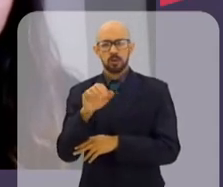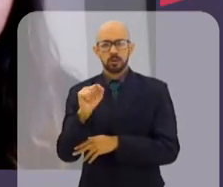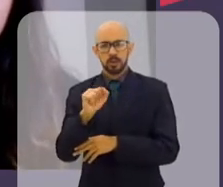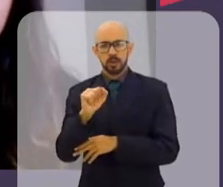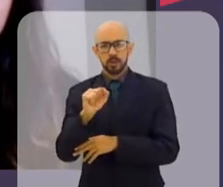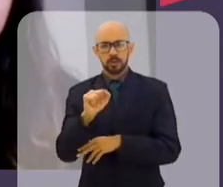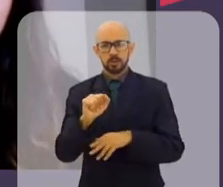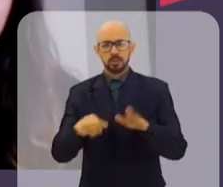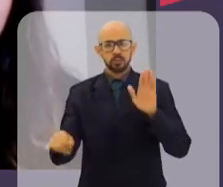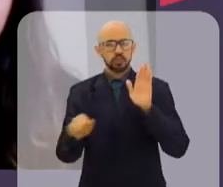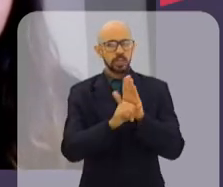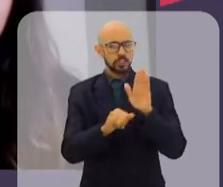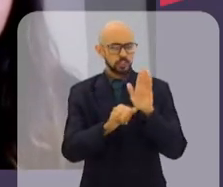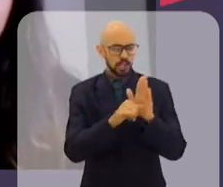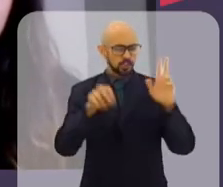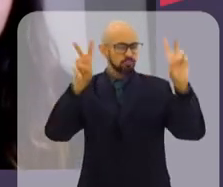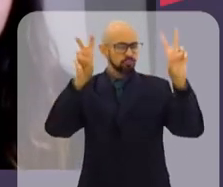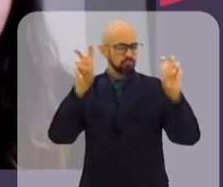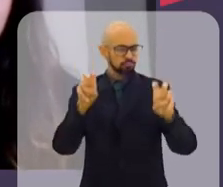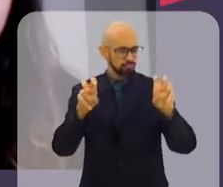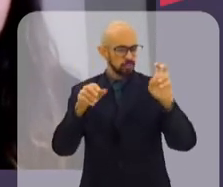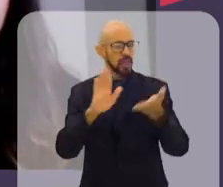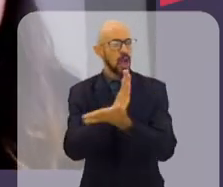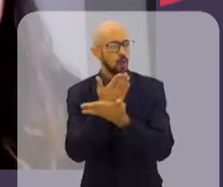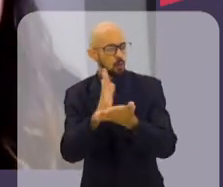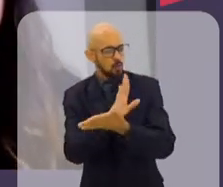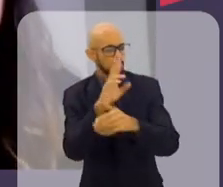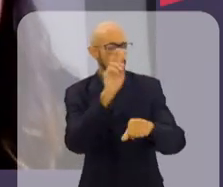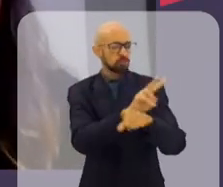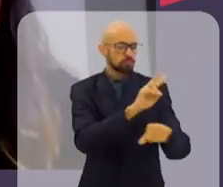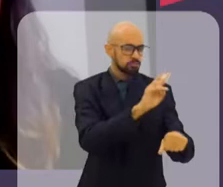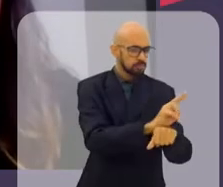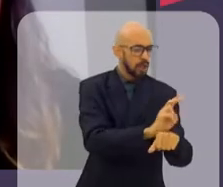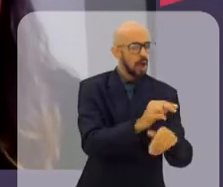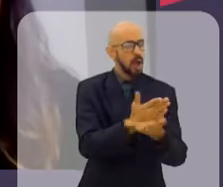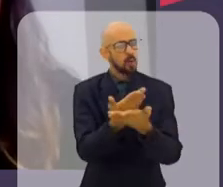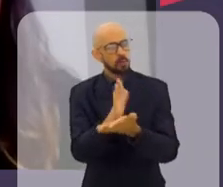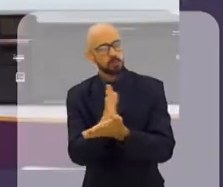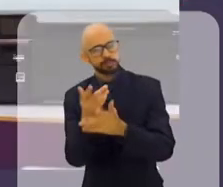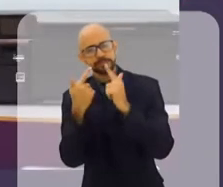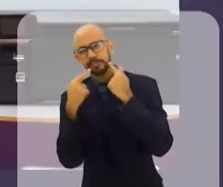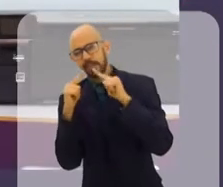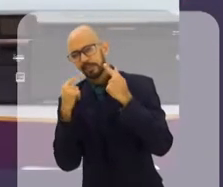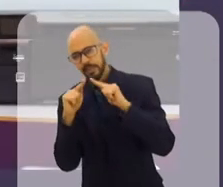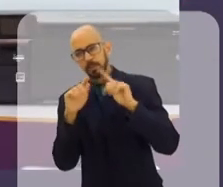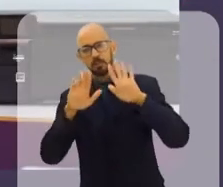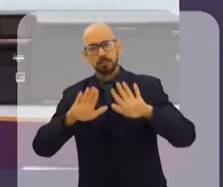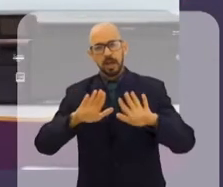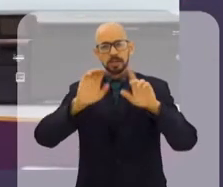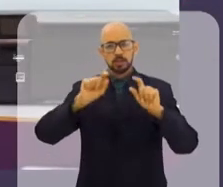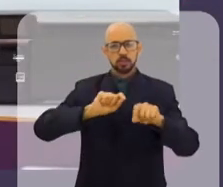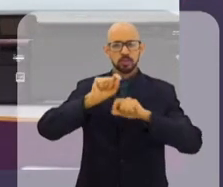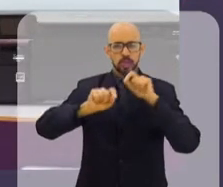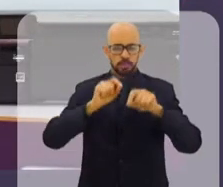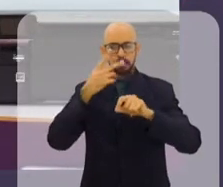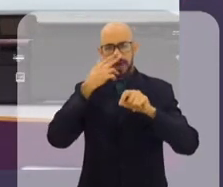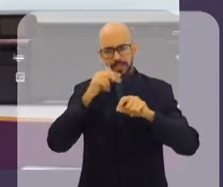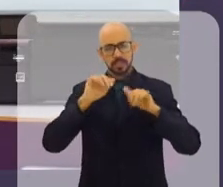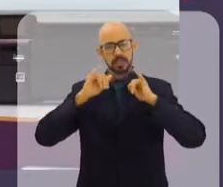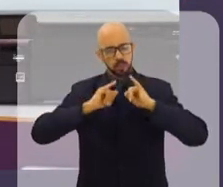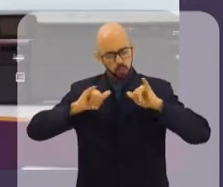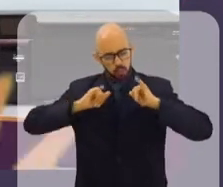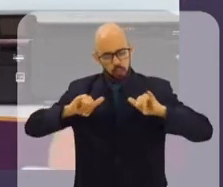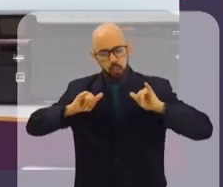tem hoje defensores e alguns críticos também. Mas me parece que elas estão cada vez mais